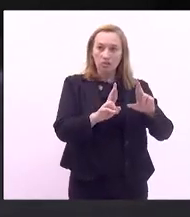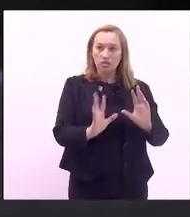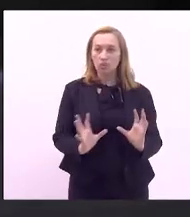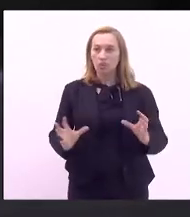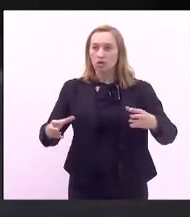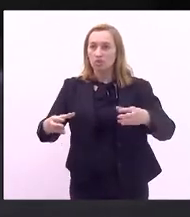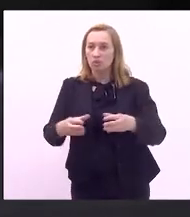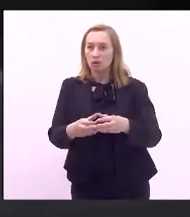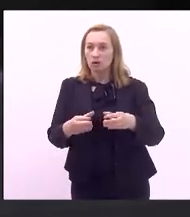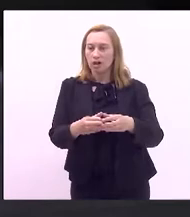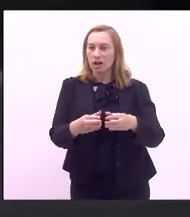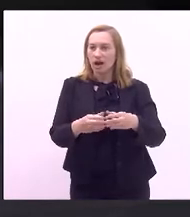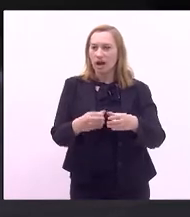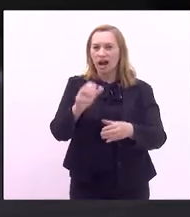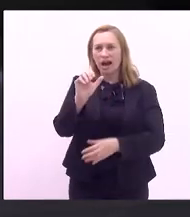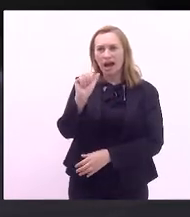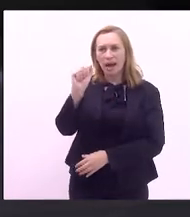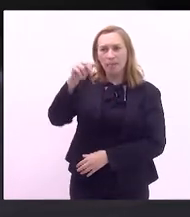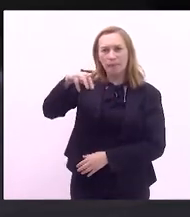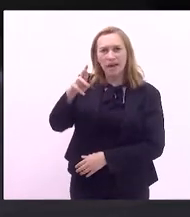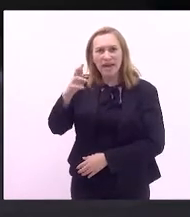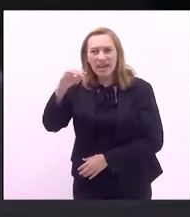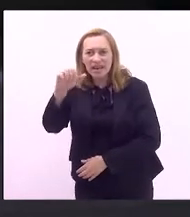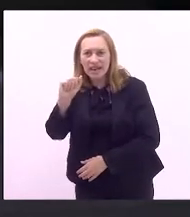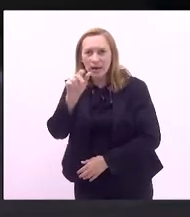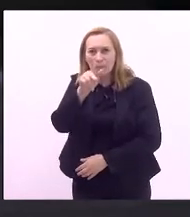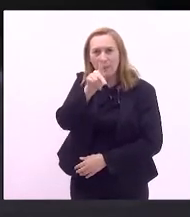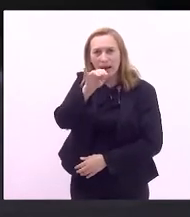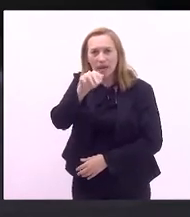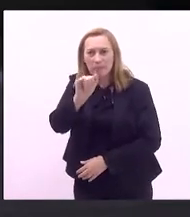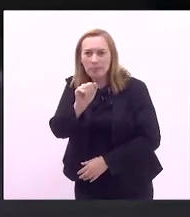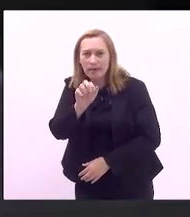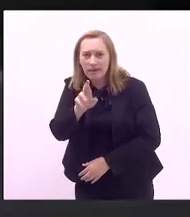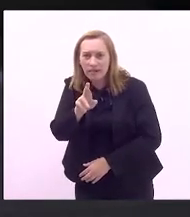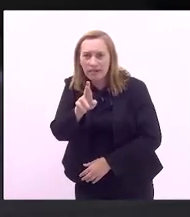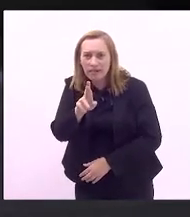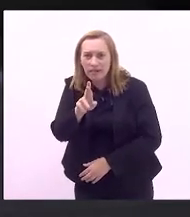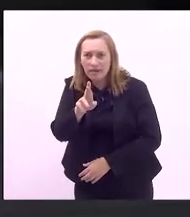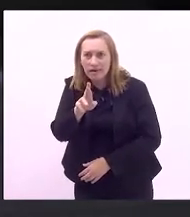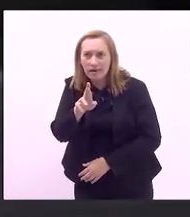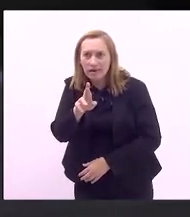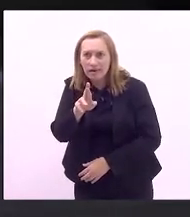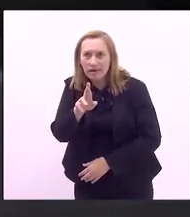o grupo American Pie Piper que irá